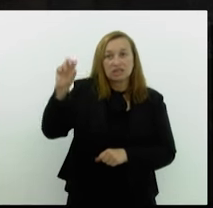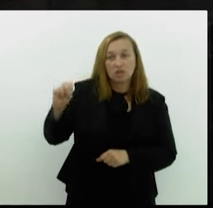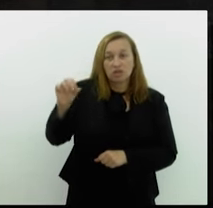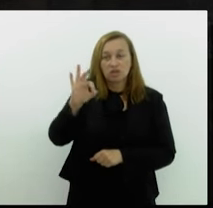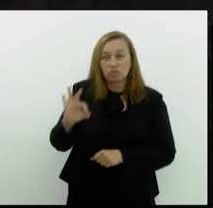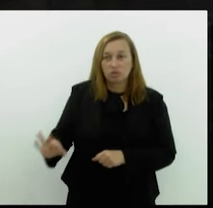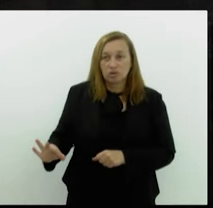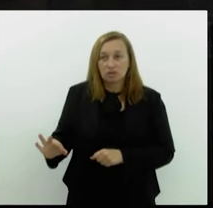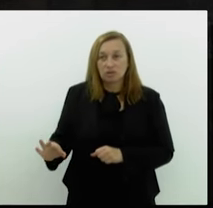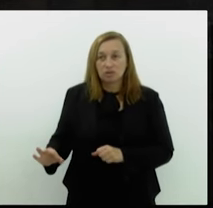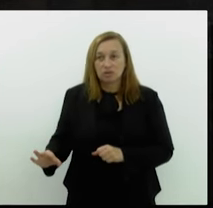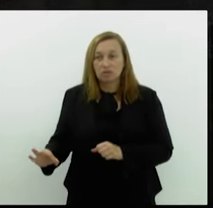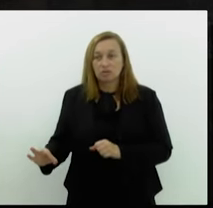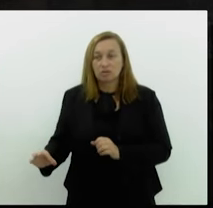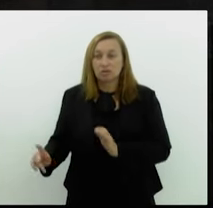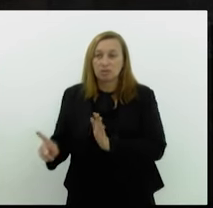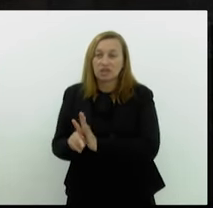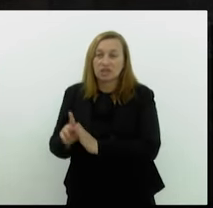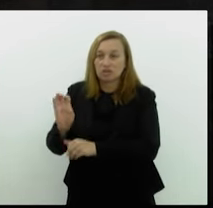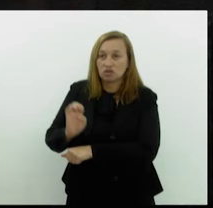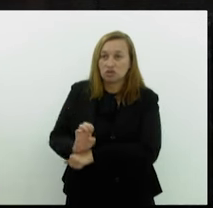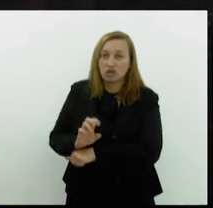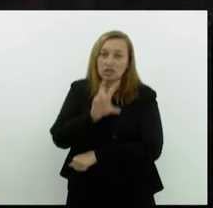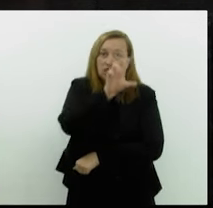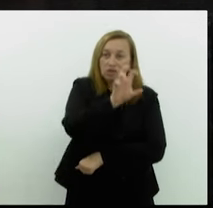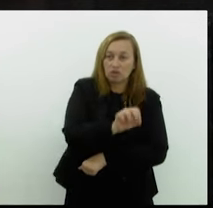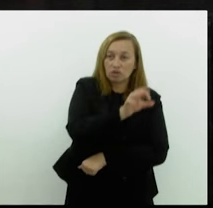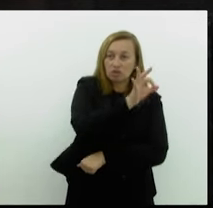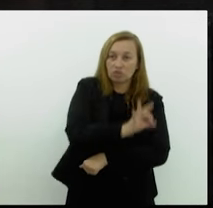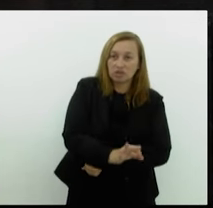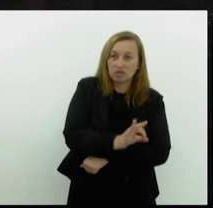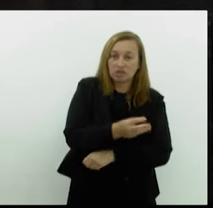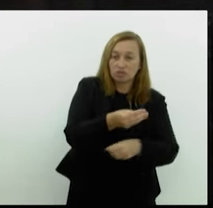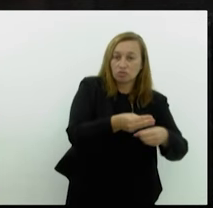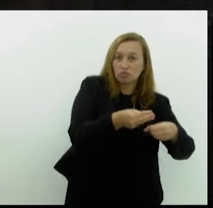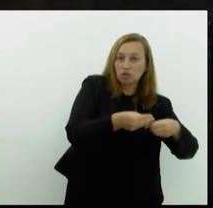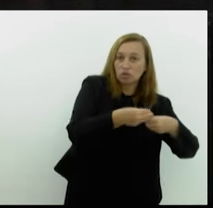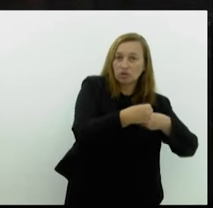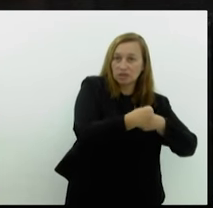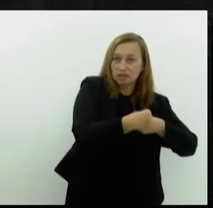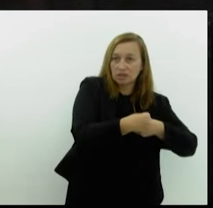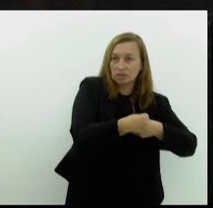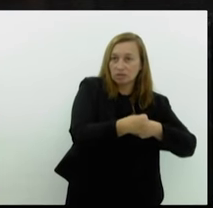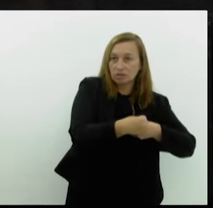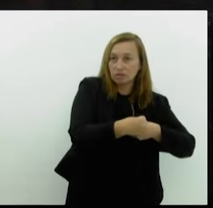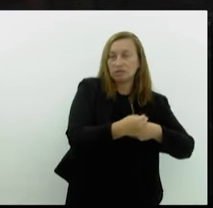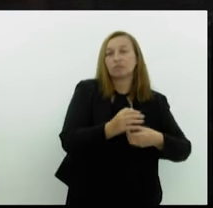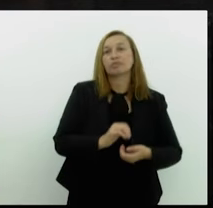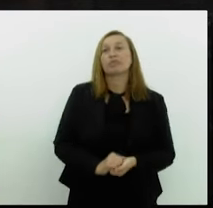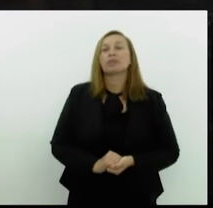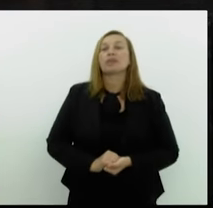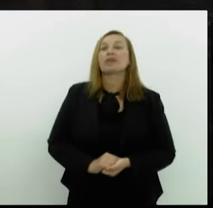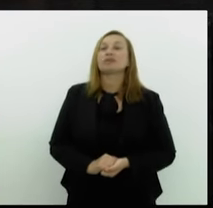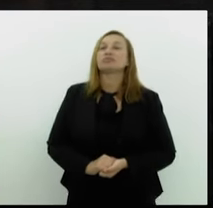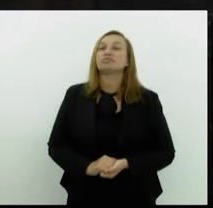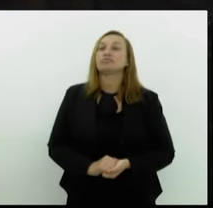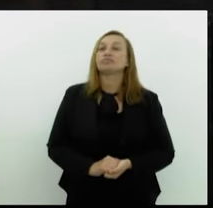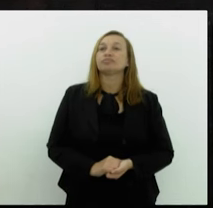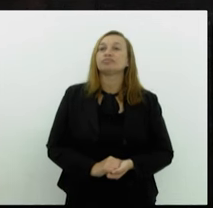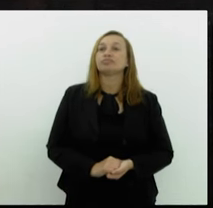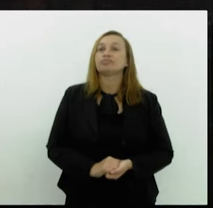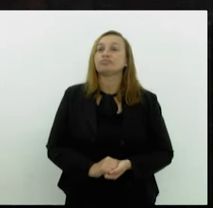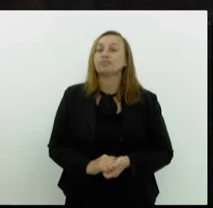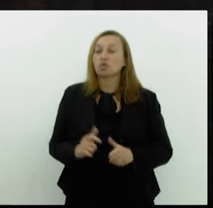50% para o Estado e 50% para os municípios, consoante o local